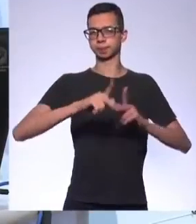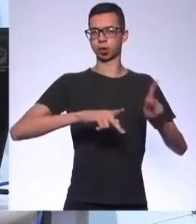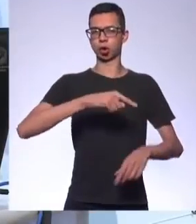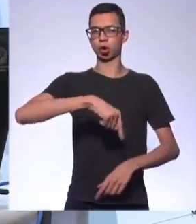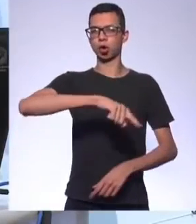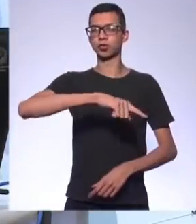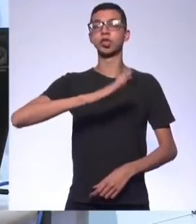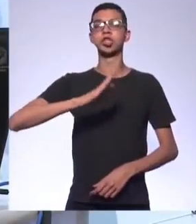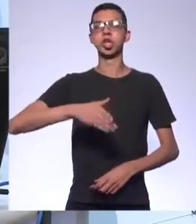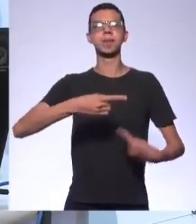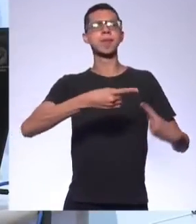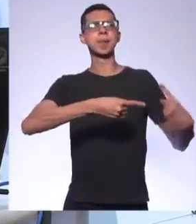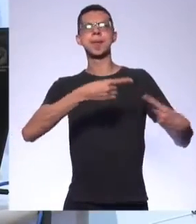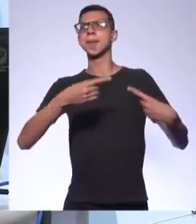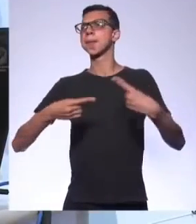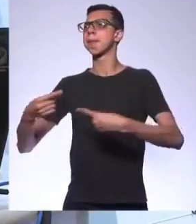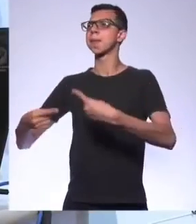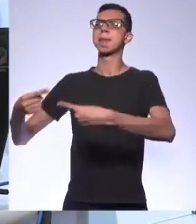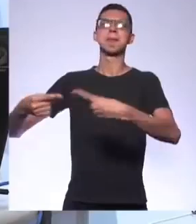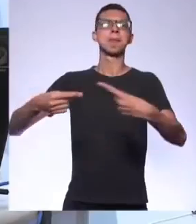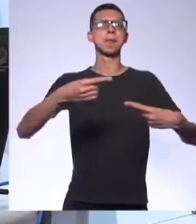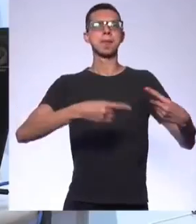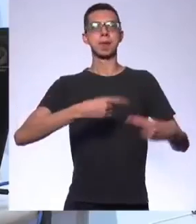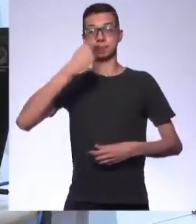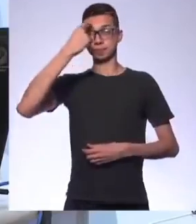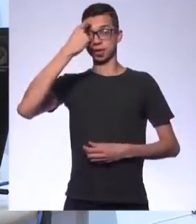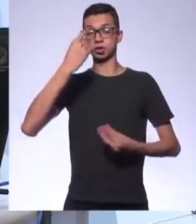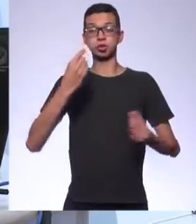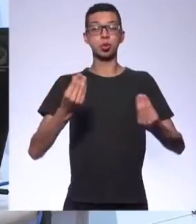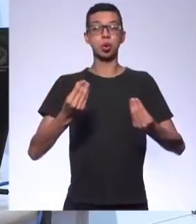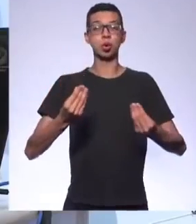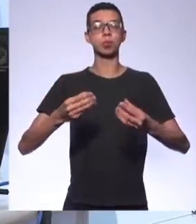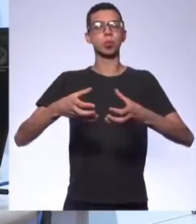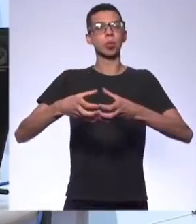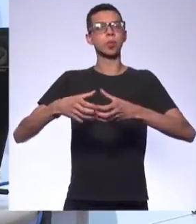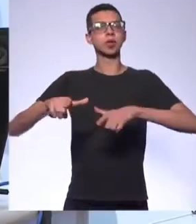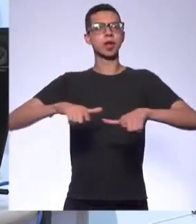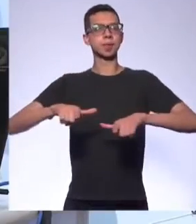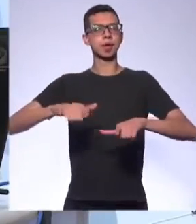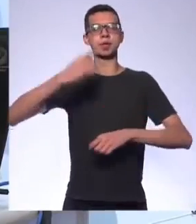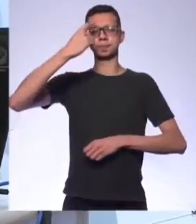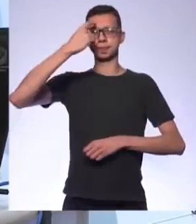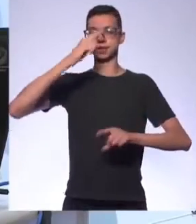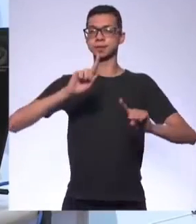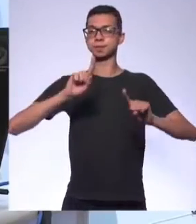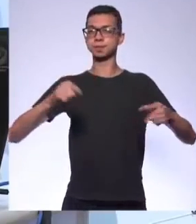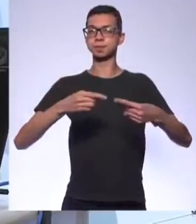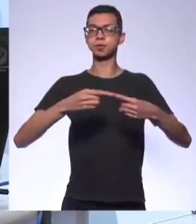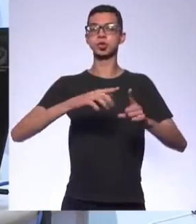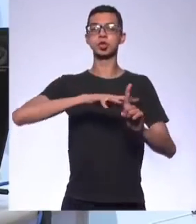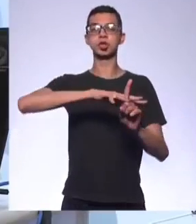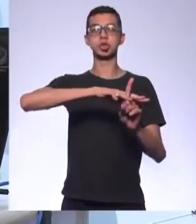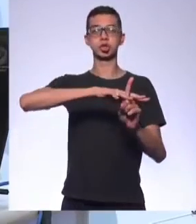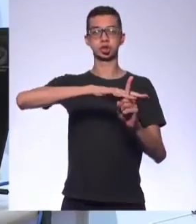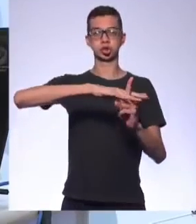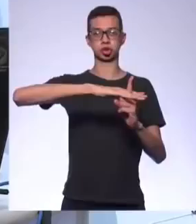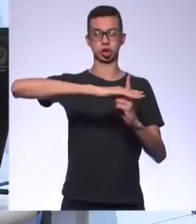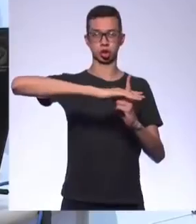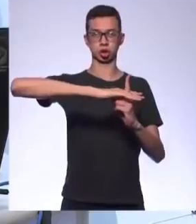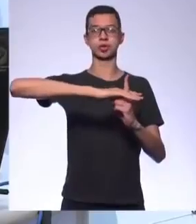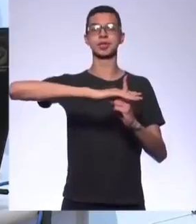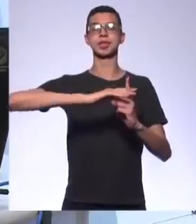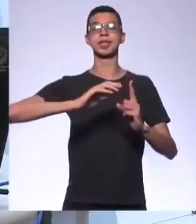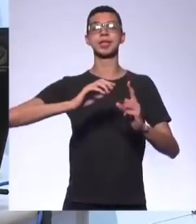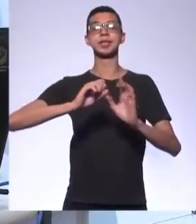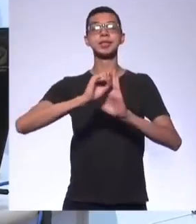de alinhar aí a classe trabalhadora aos ideais socialistas desenvolvidos no século XIX, né? E essa foi